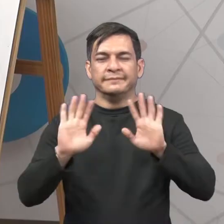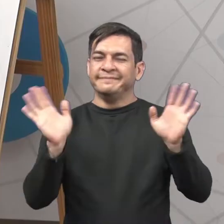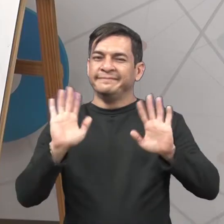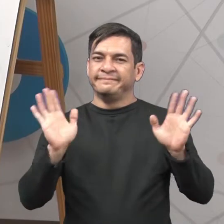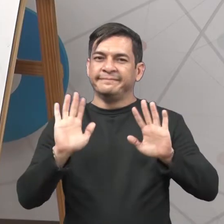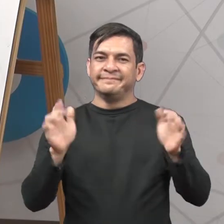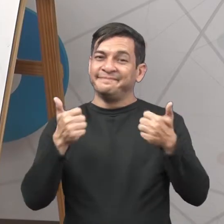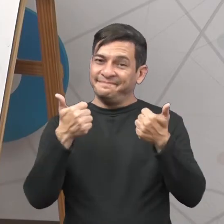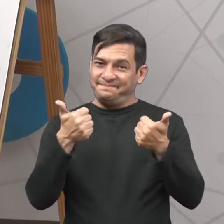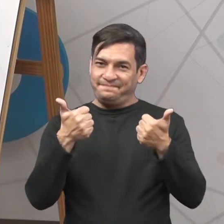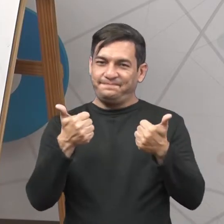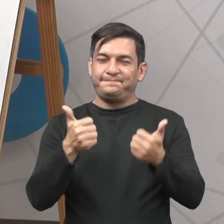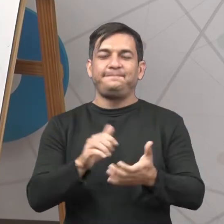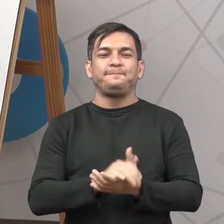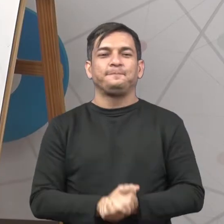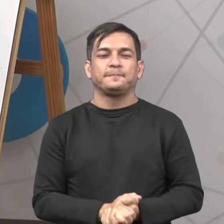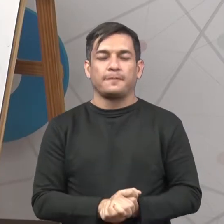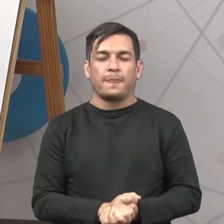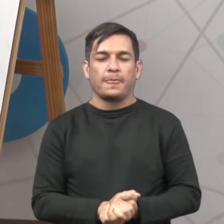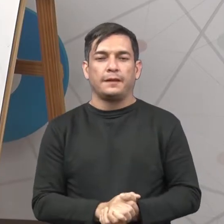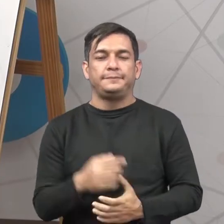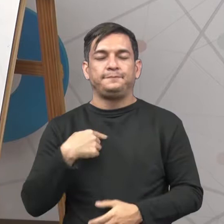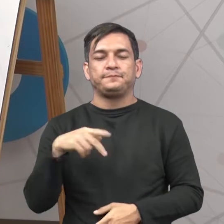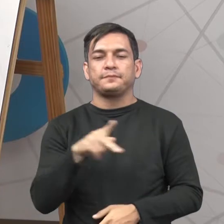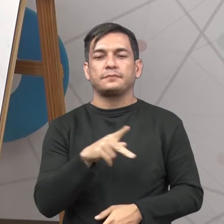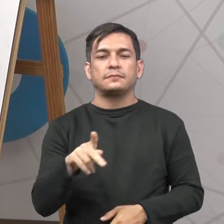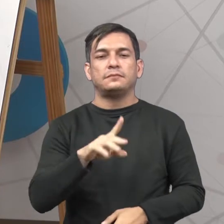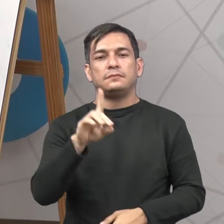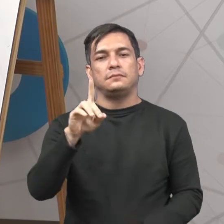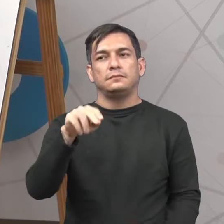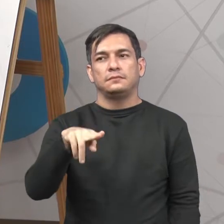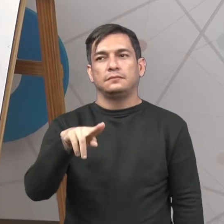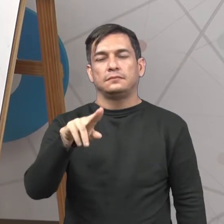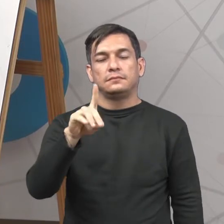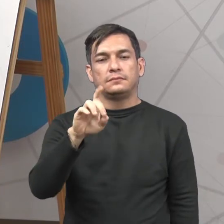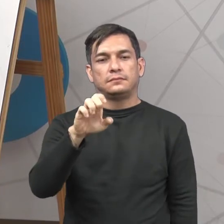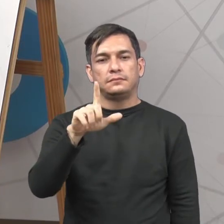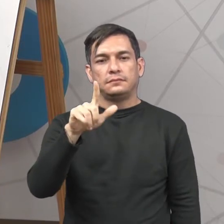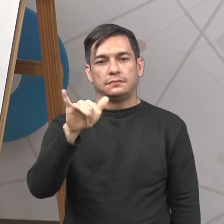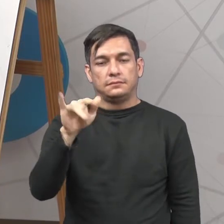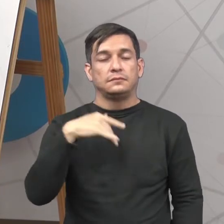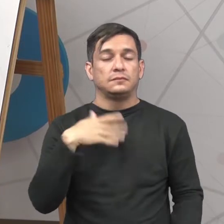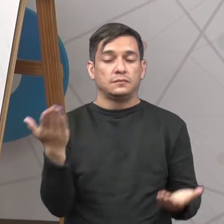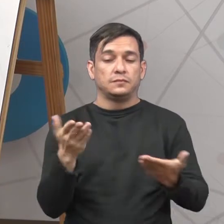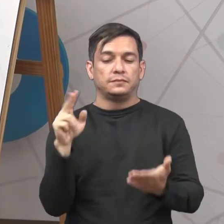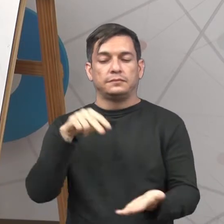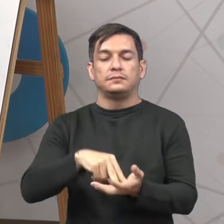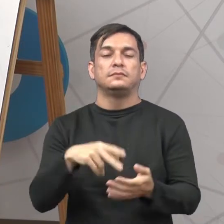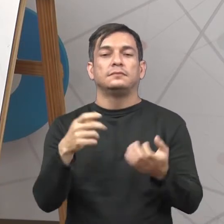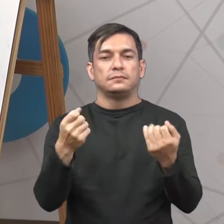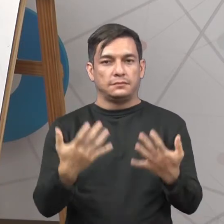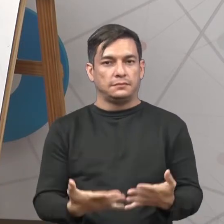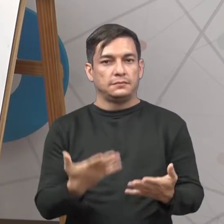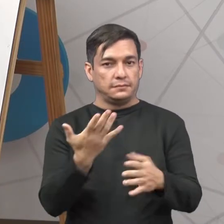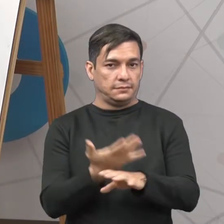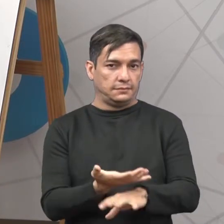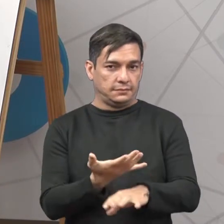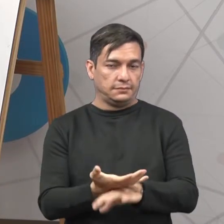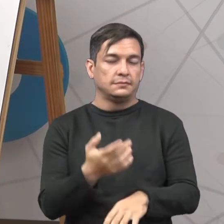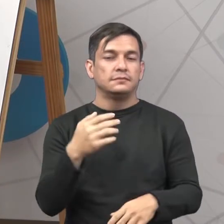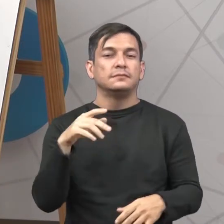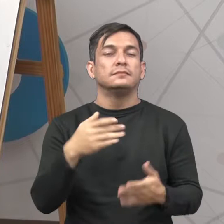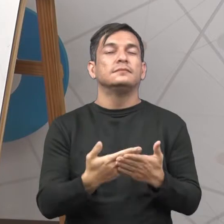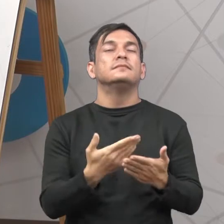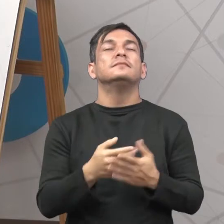Olá pessoal, tudo bem com vocês? Sou a professora Deli e estou de volta hoje para mais uma aula. Nossa aula é